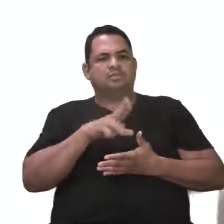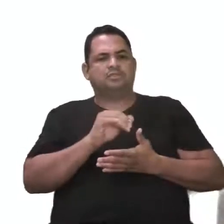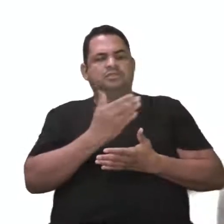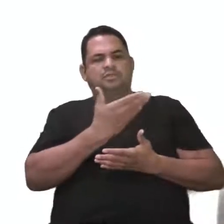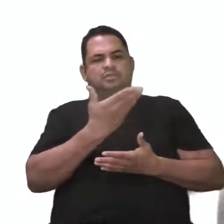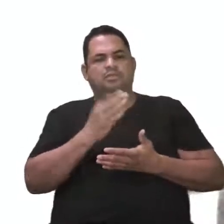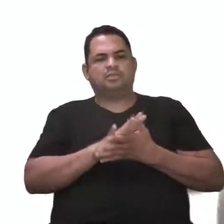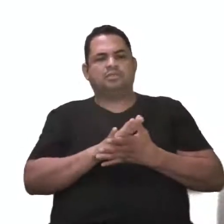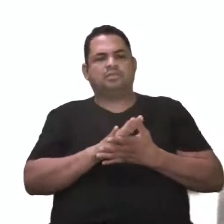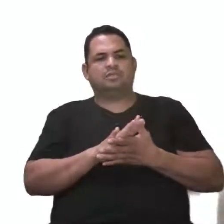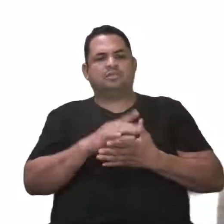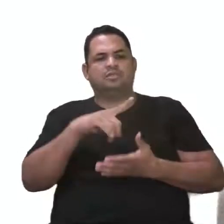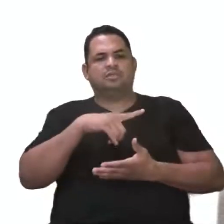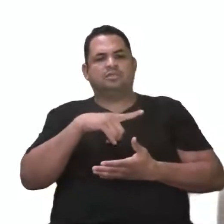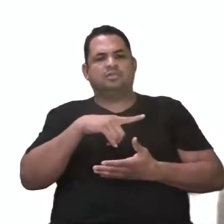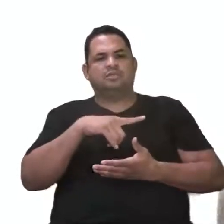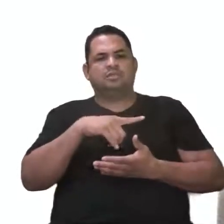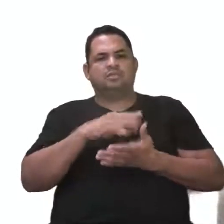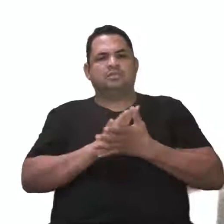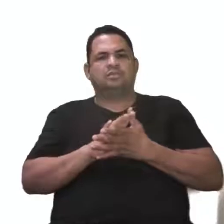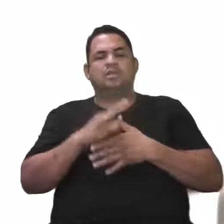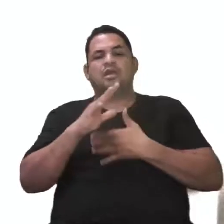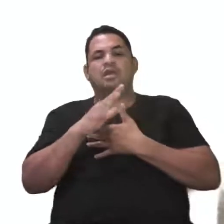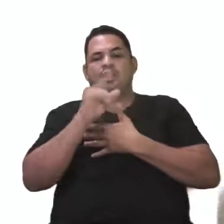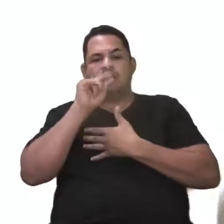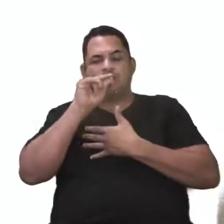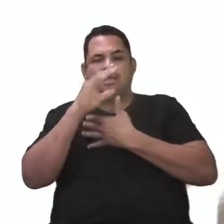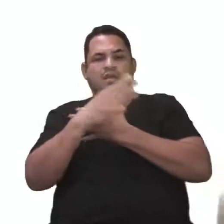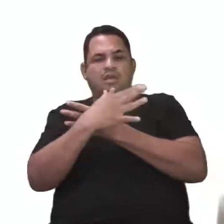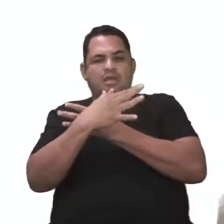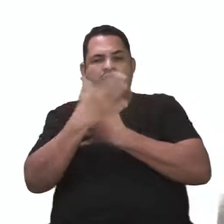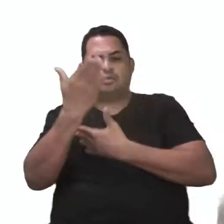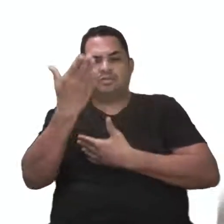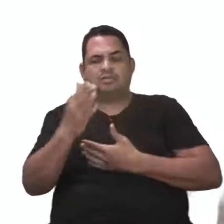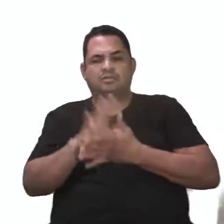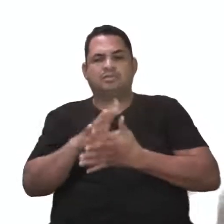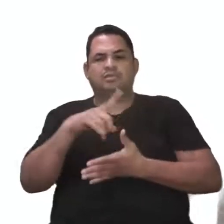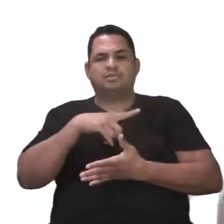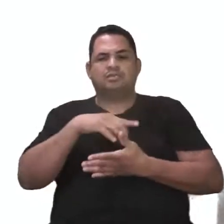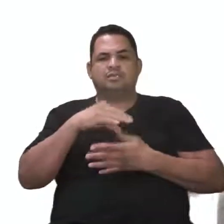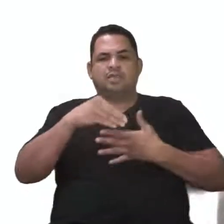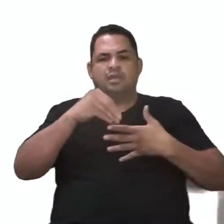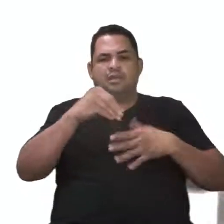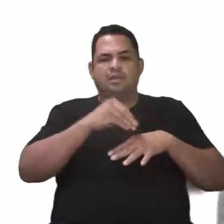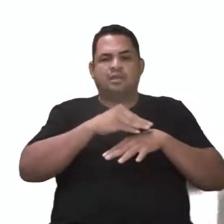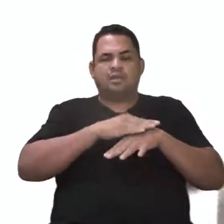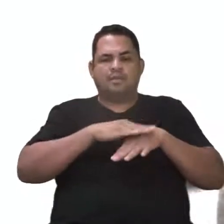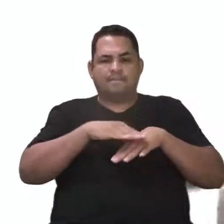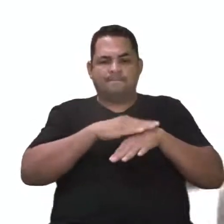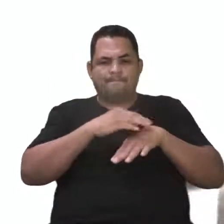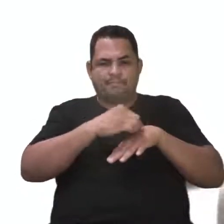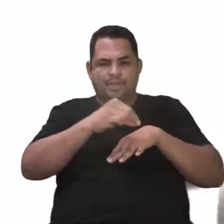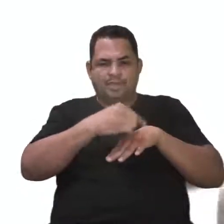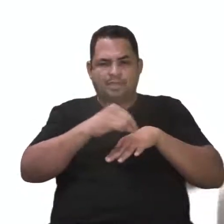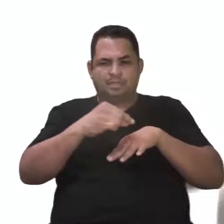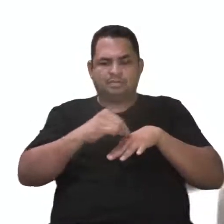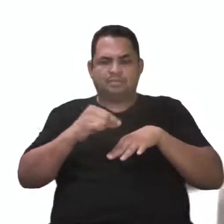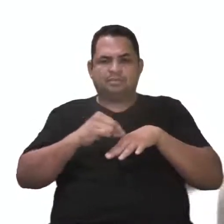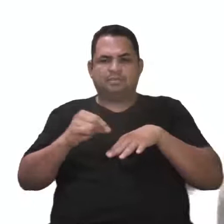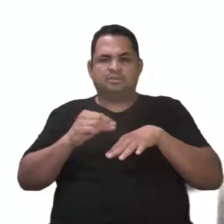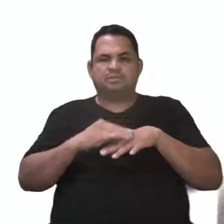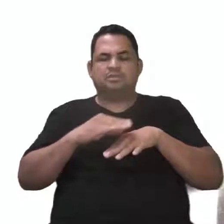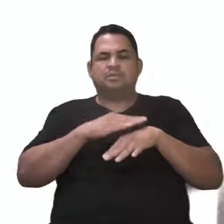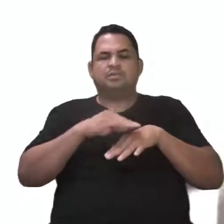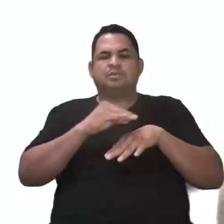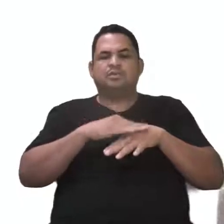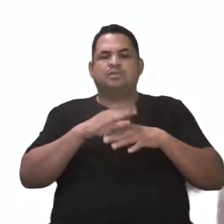um carboidrato. Aí você tem a asa da ave, mostrando o esqueleto, e você tem a presença das penas, que são impermeabilizadas, né, por